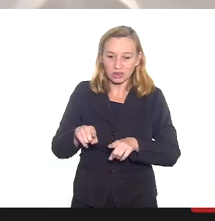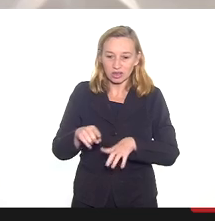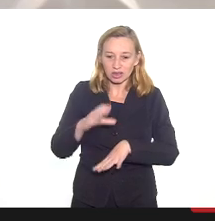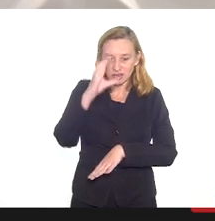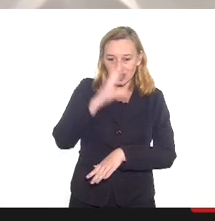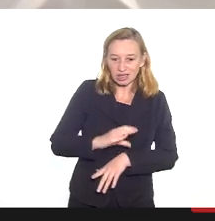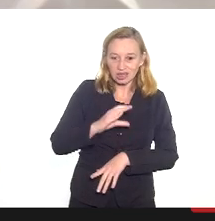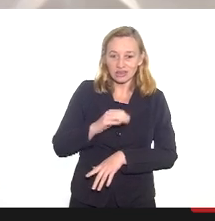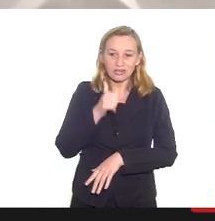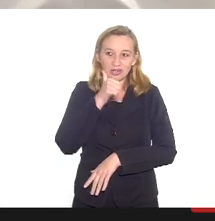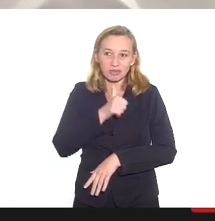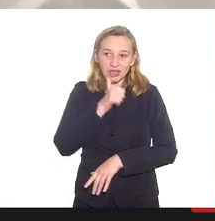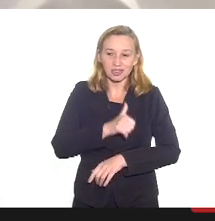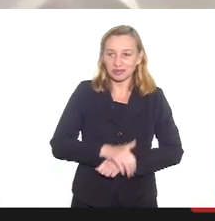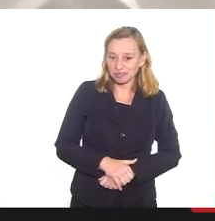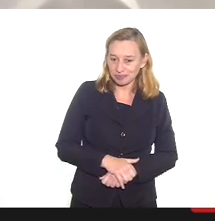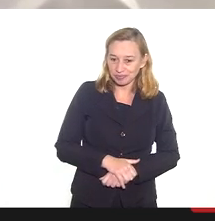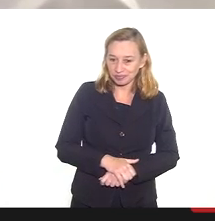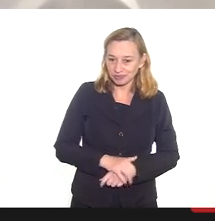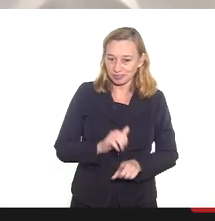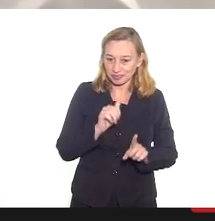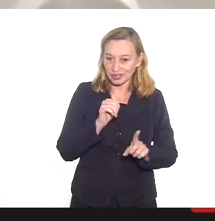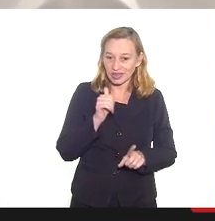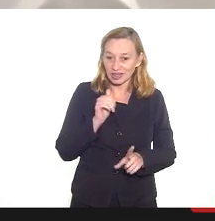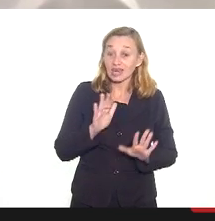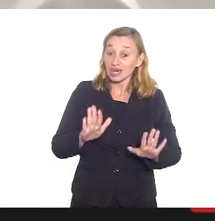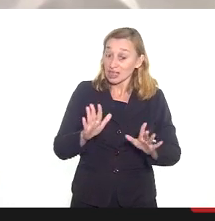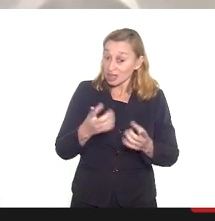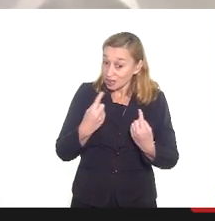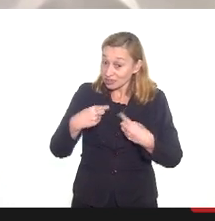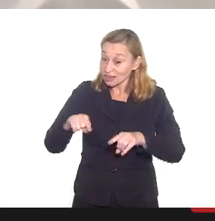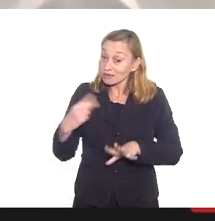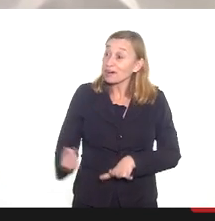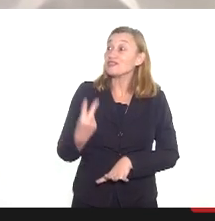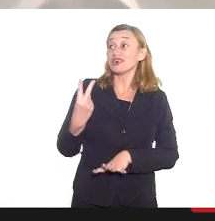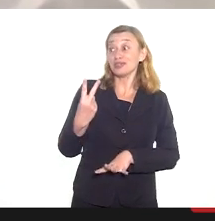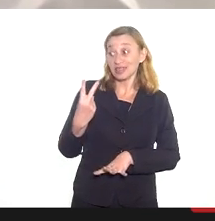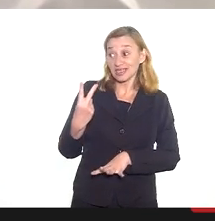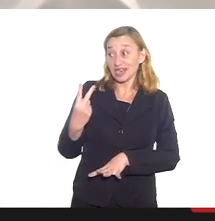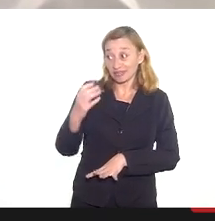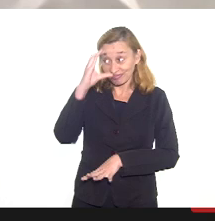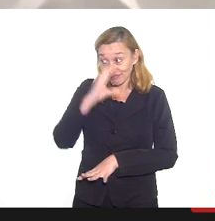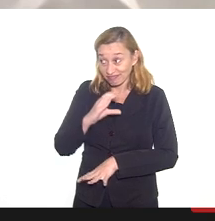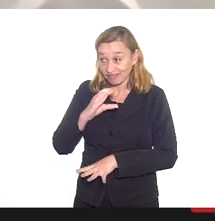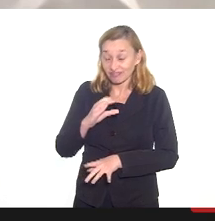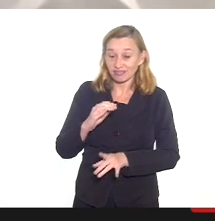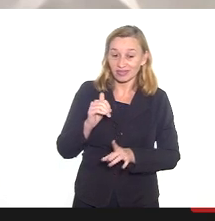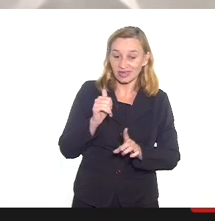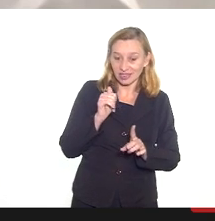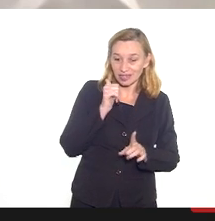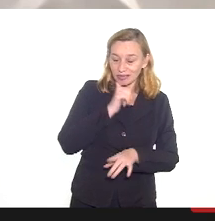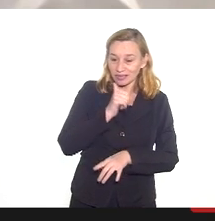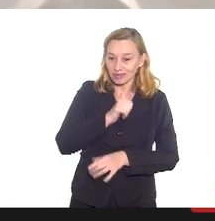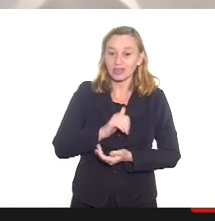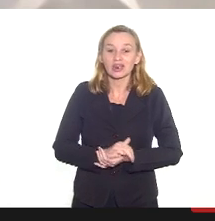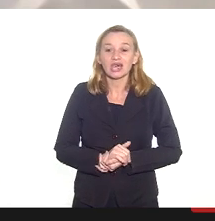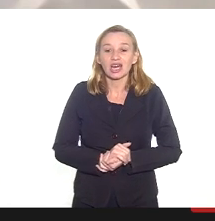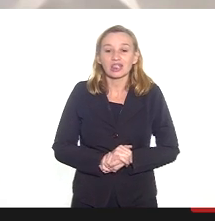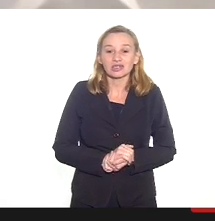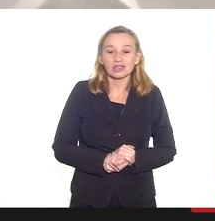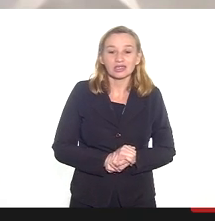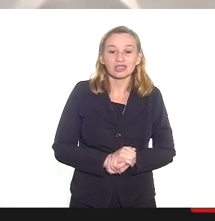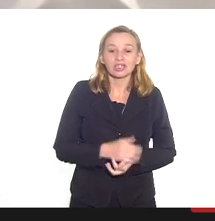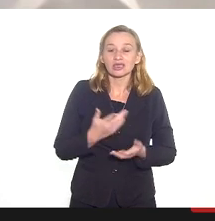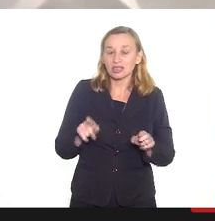feminina. Da cidadania feminina, não, enfrentamento para valorizar a cidadania feminina. Quero cumprimentar de um modo